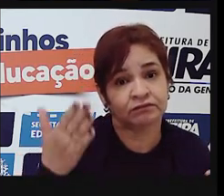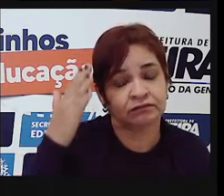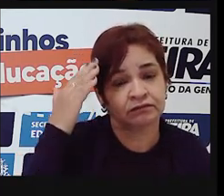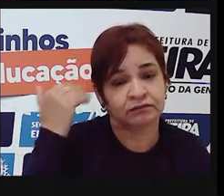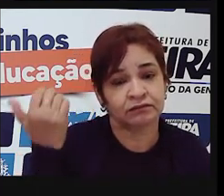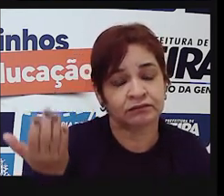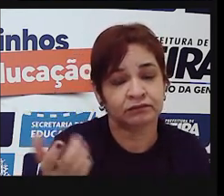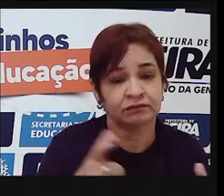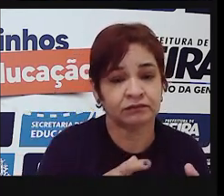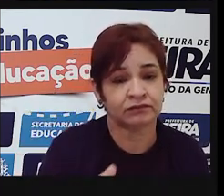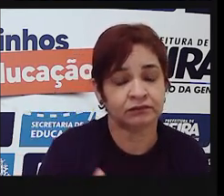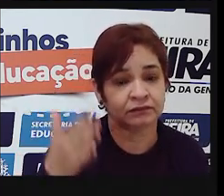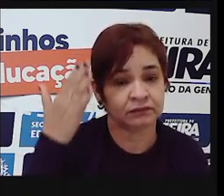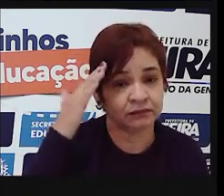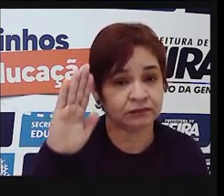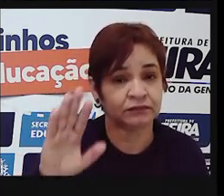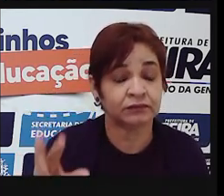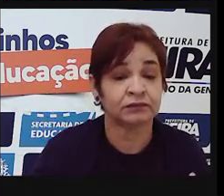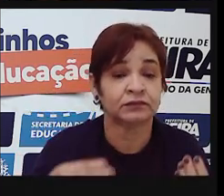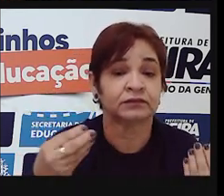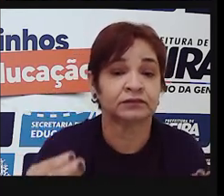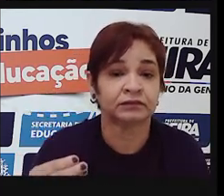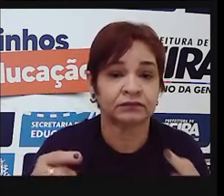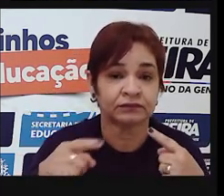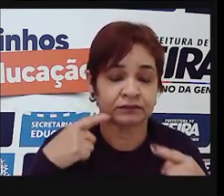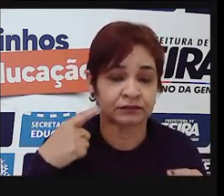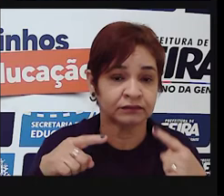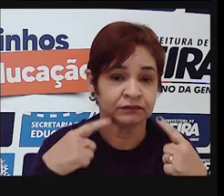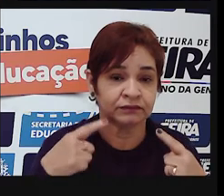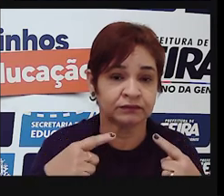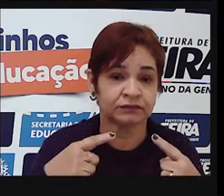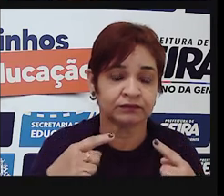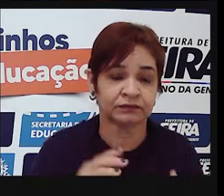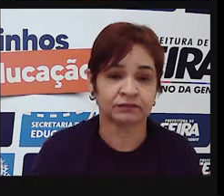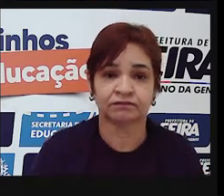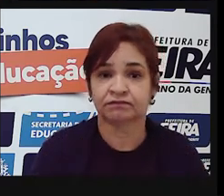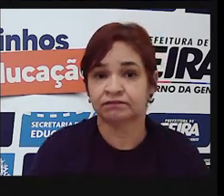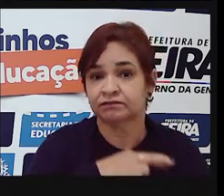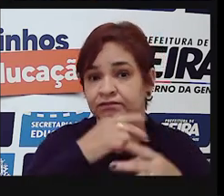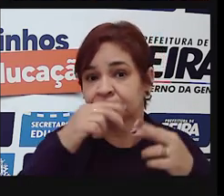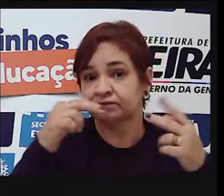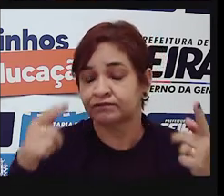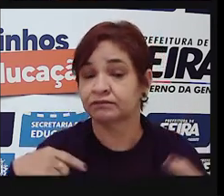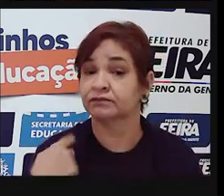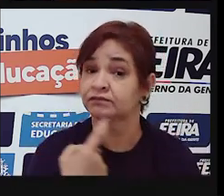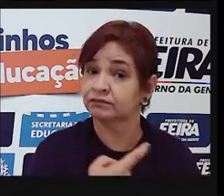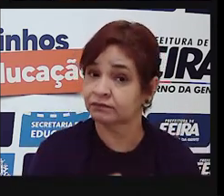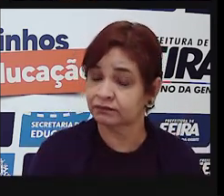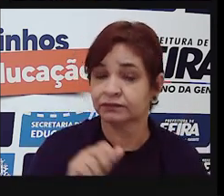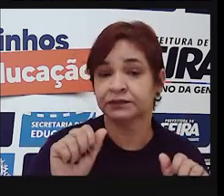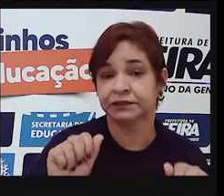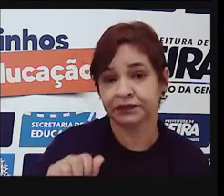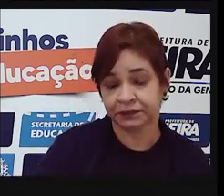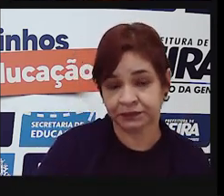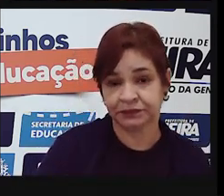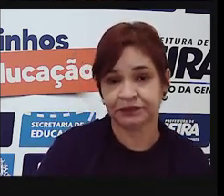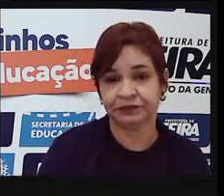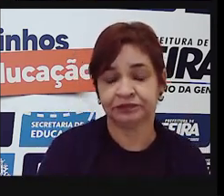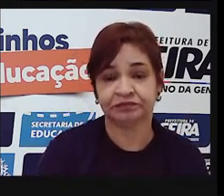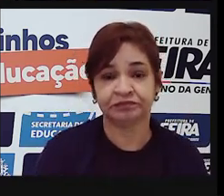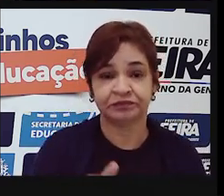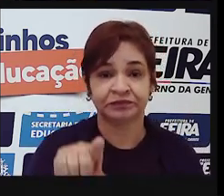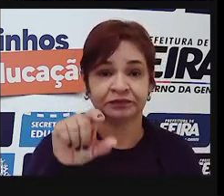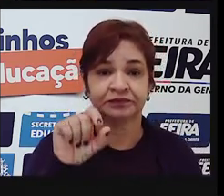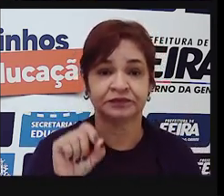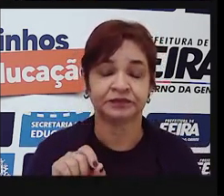nós não conhecemos. Então, a música é muito diversa e nós podemos escolher aqueles